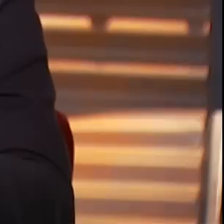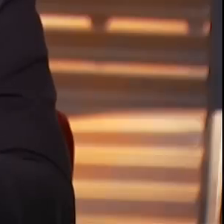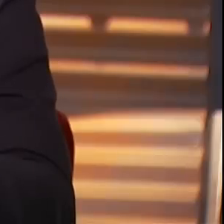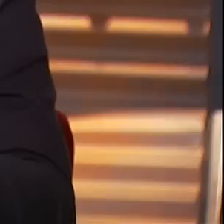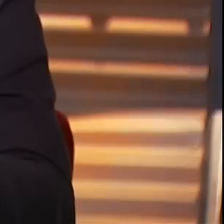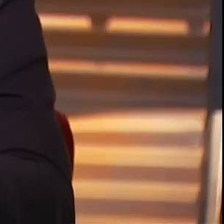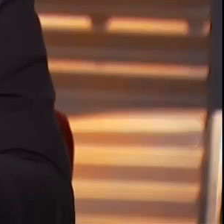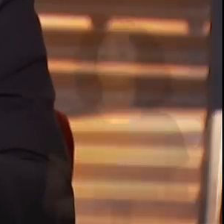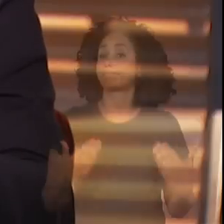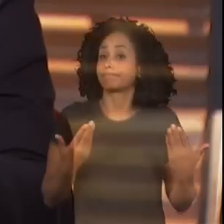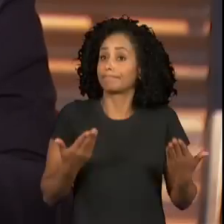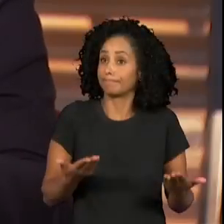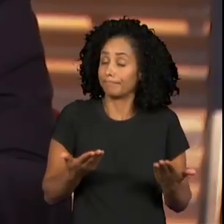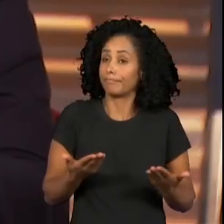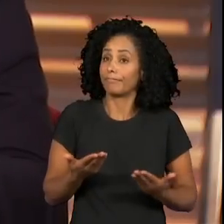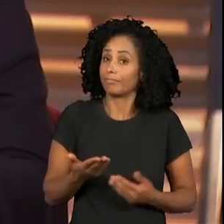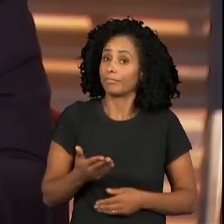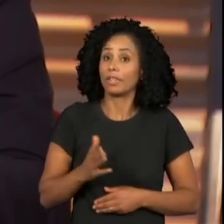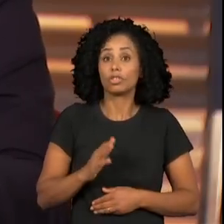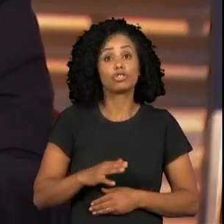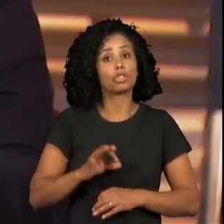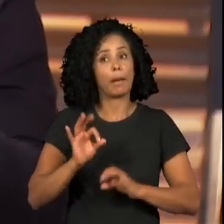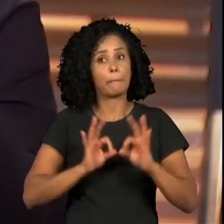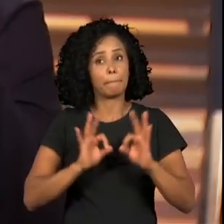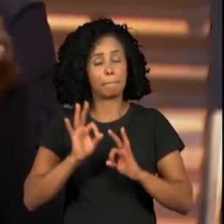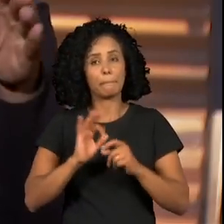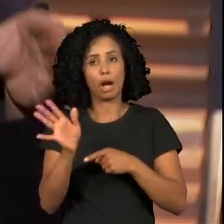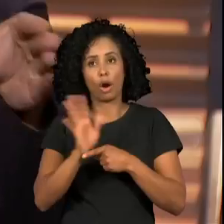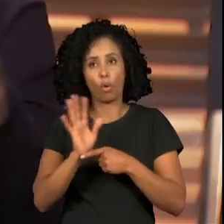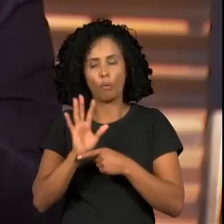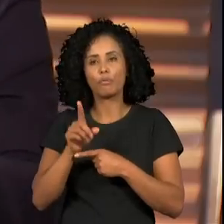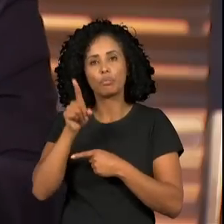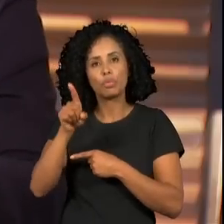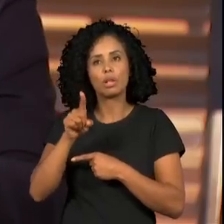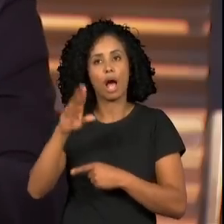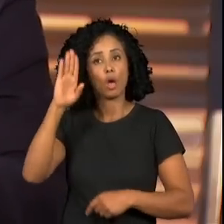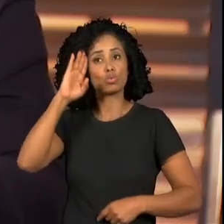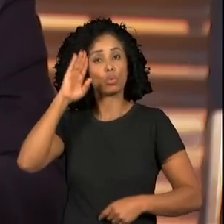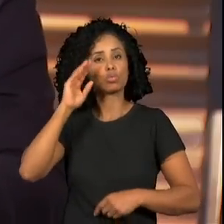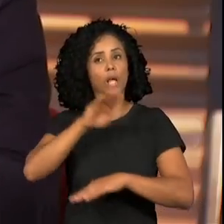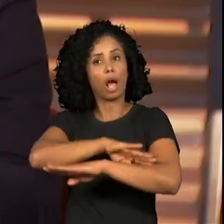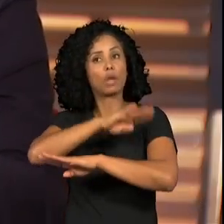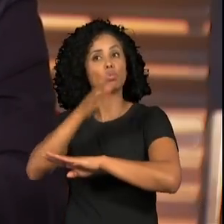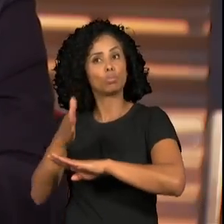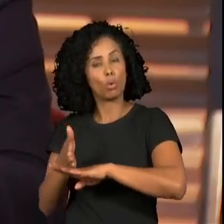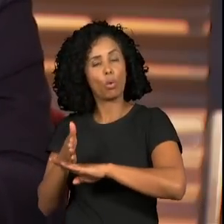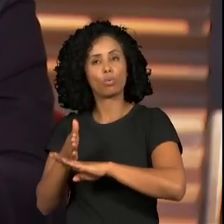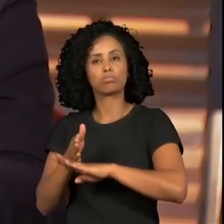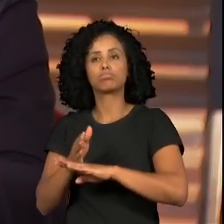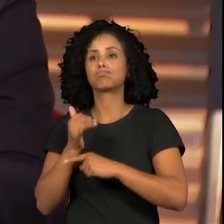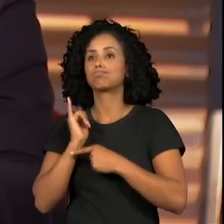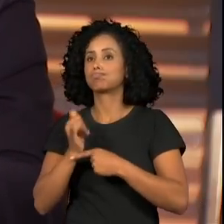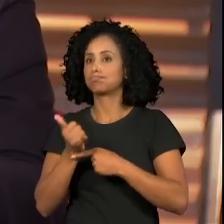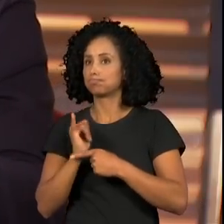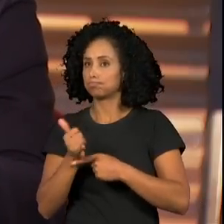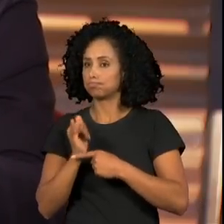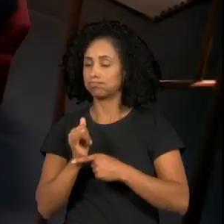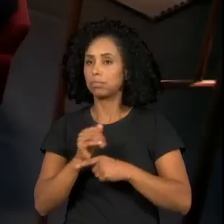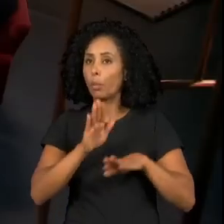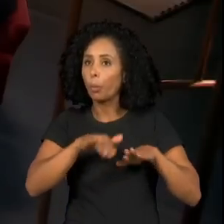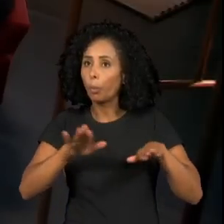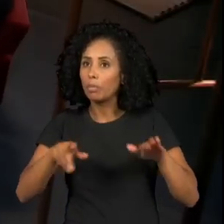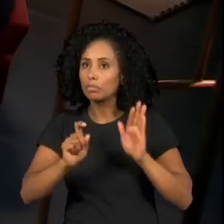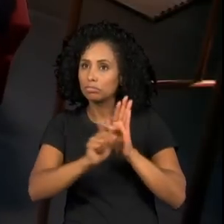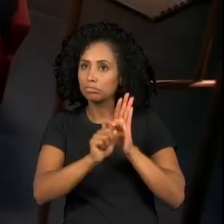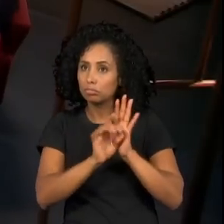E aí, quando a gente fez o Soldado do Morro, que na sequência se transformou no documentário Falcão Meninos do Tráfico, a